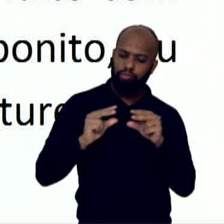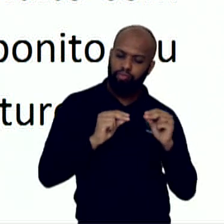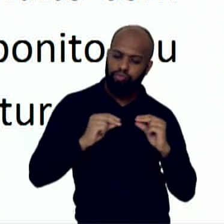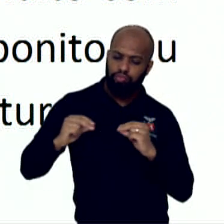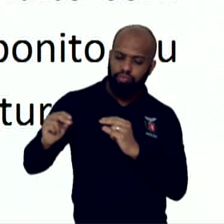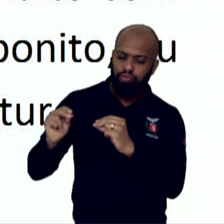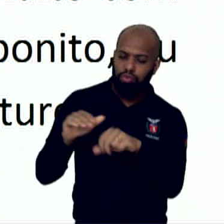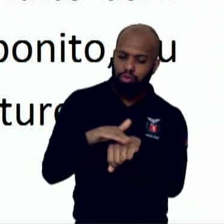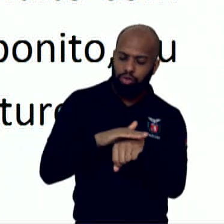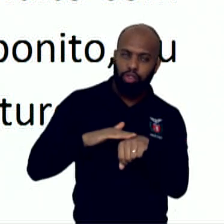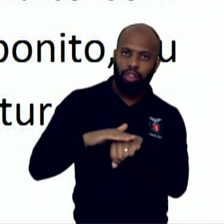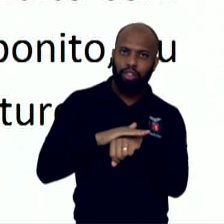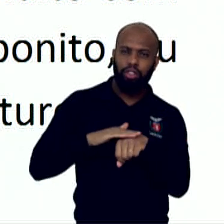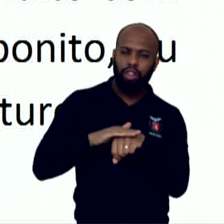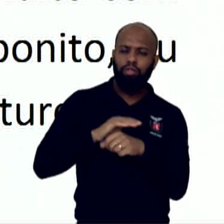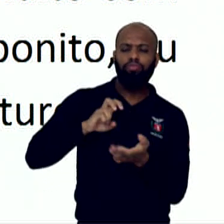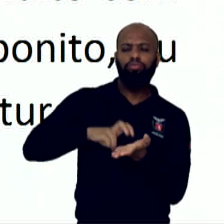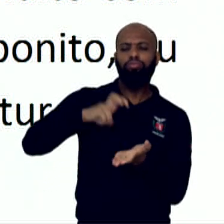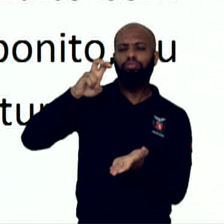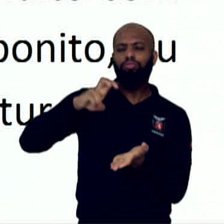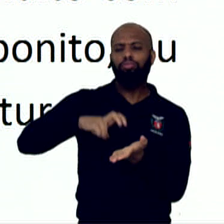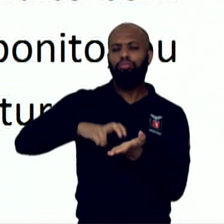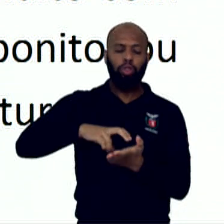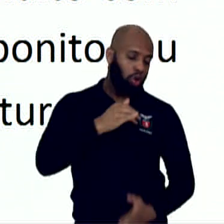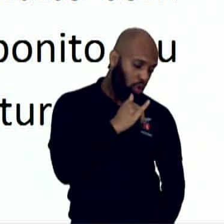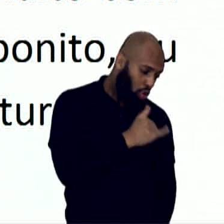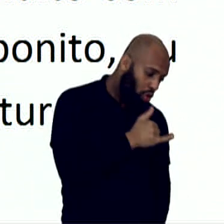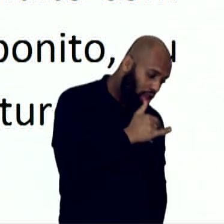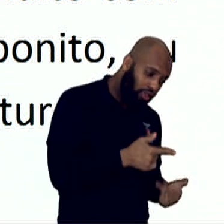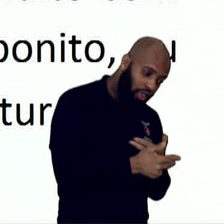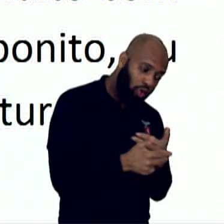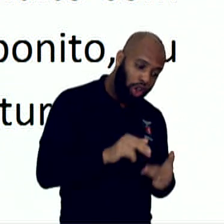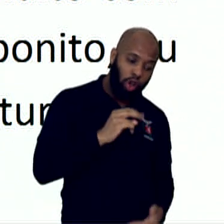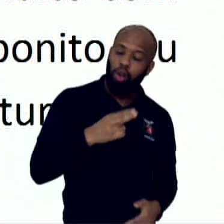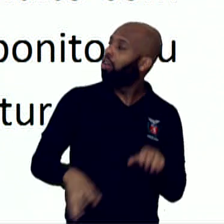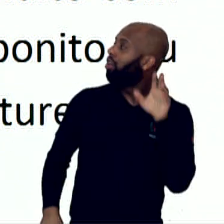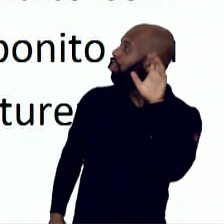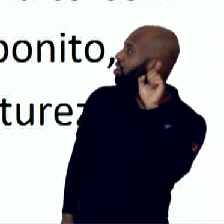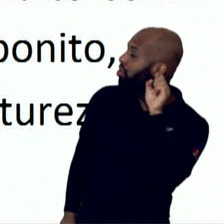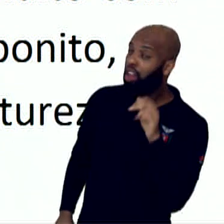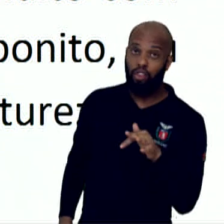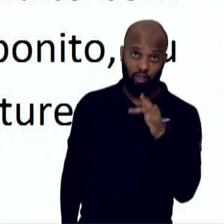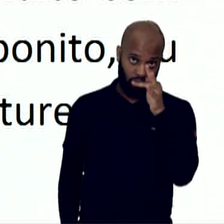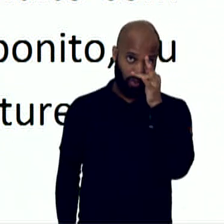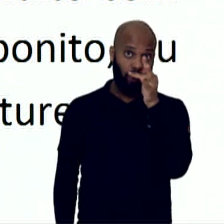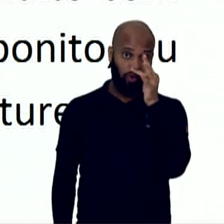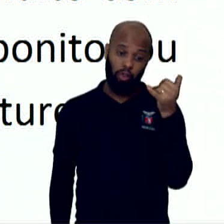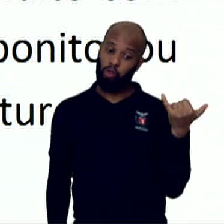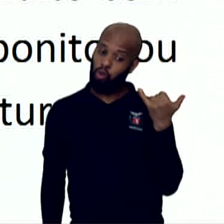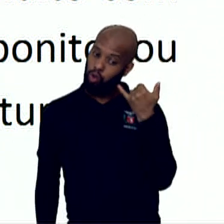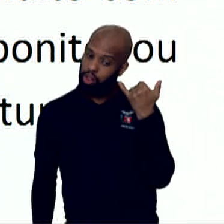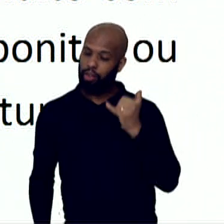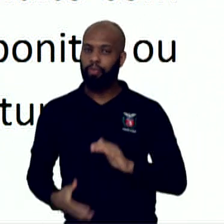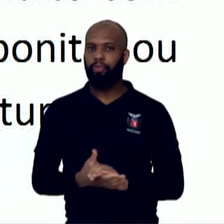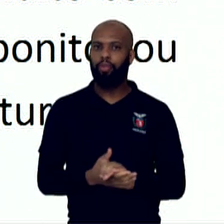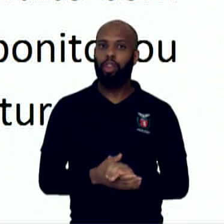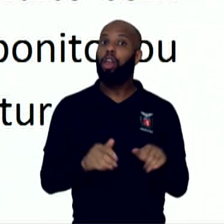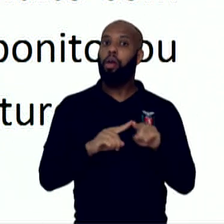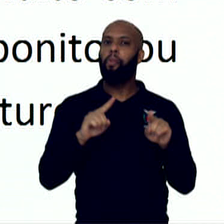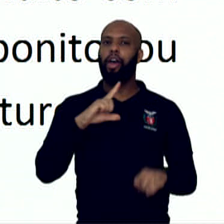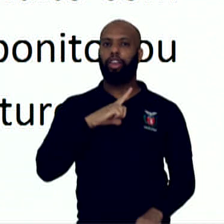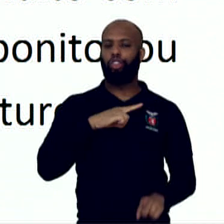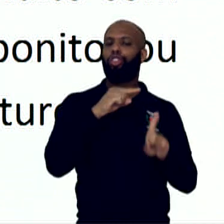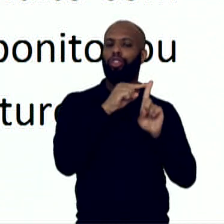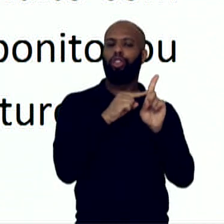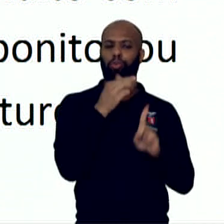Passava manhãs contando coisas a uma cravina ou escutando o que lhe confiava um gerânio. O girassol não ia muito com sua